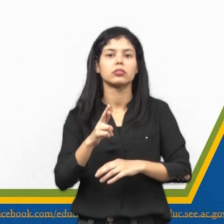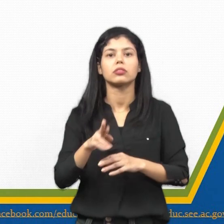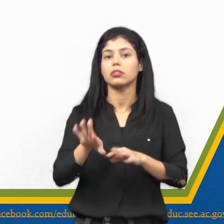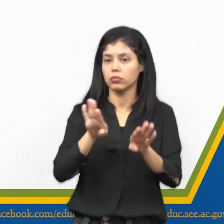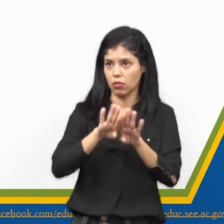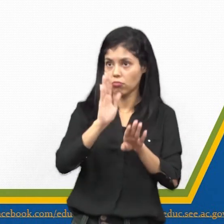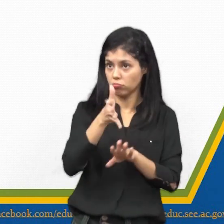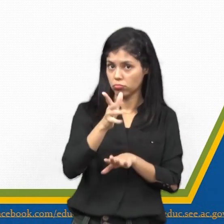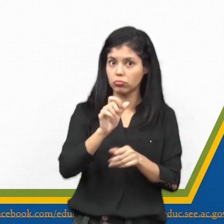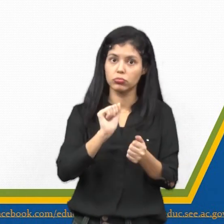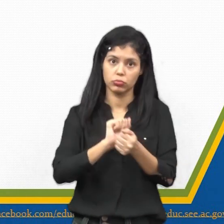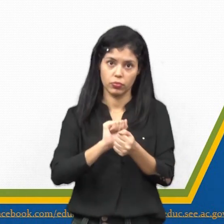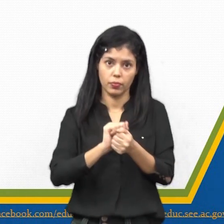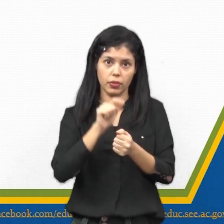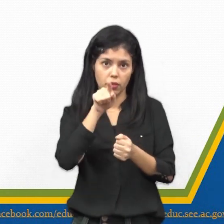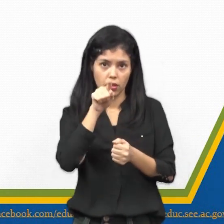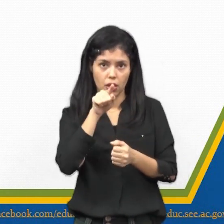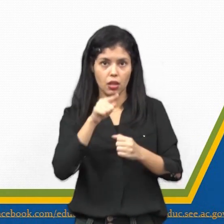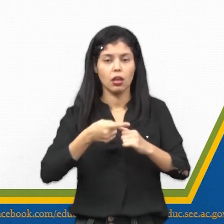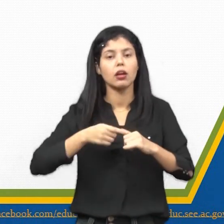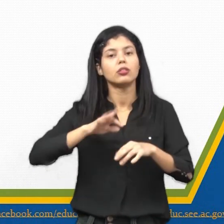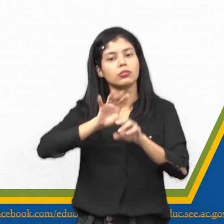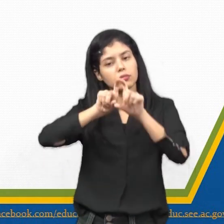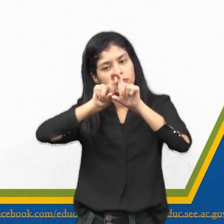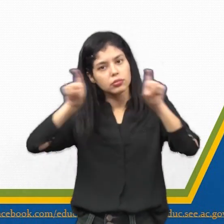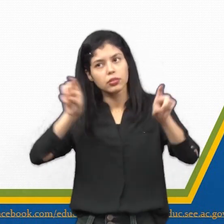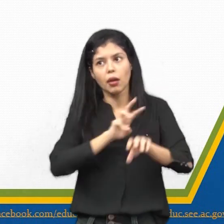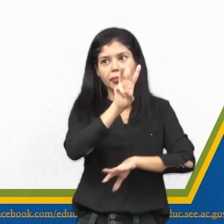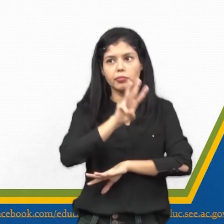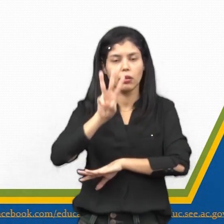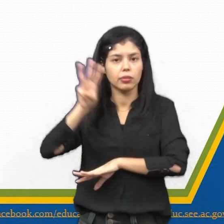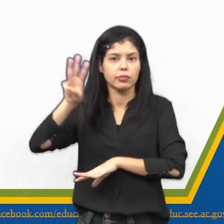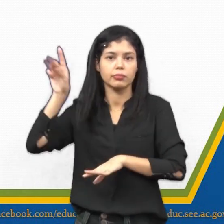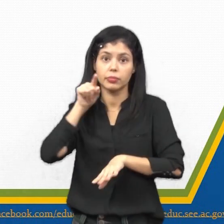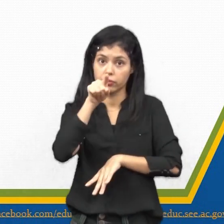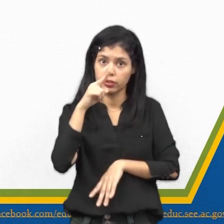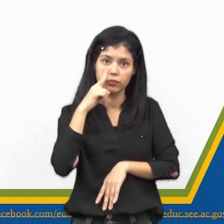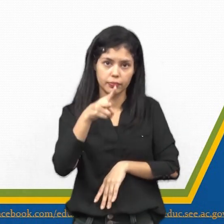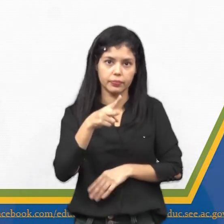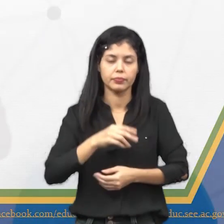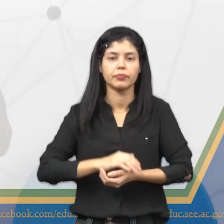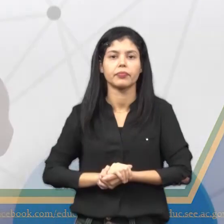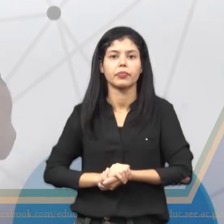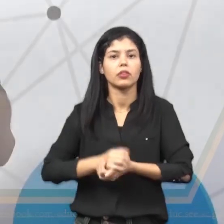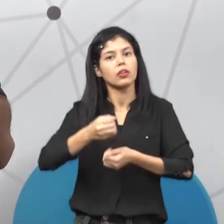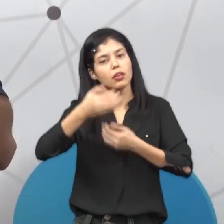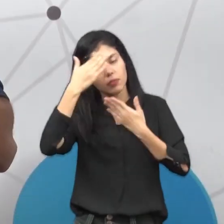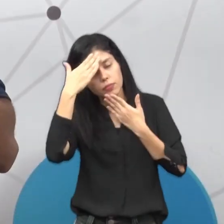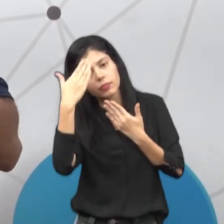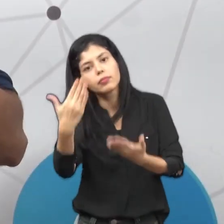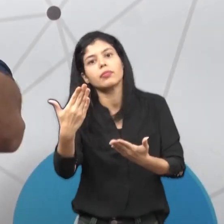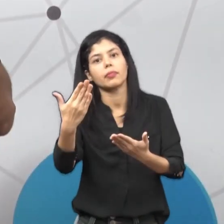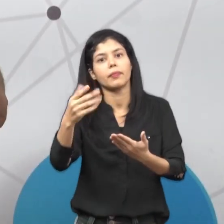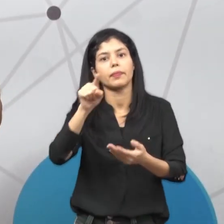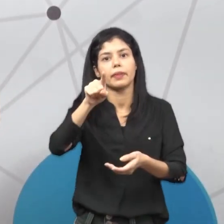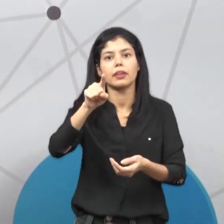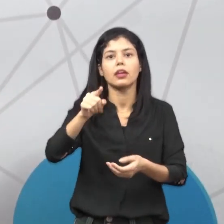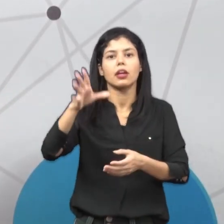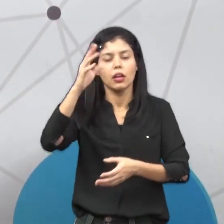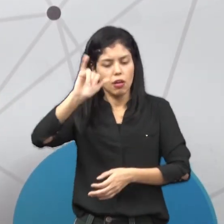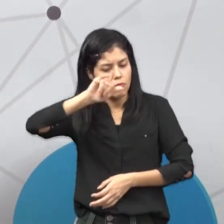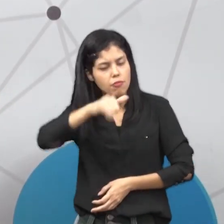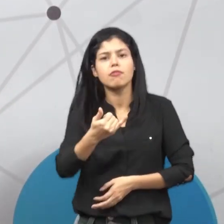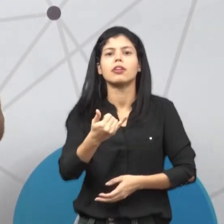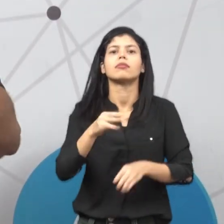gabarito, fica aí através dos links que estão sendo demonstrados para vocês. Foi um prazer estar aqui, Espero que vocês